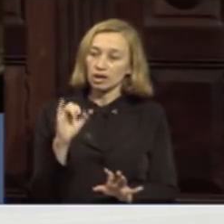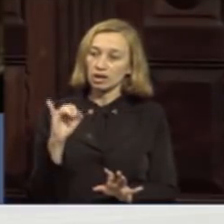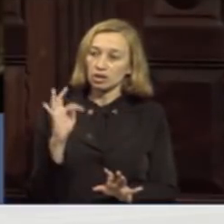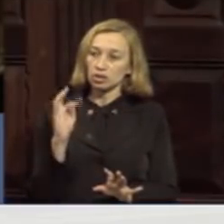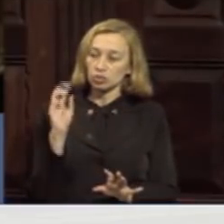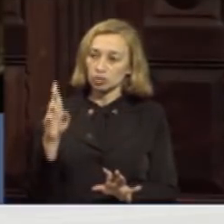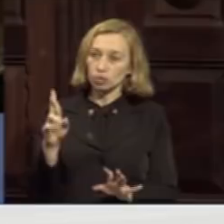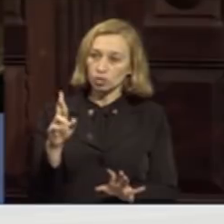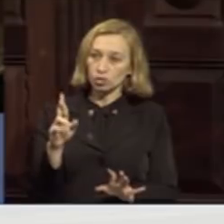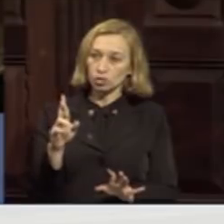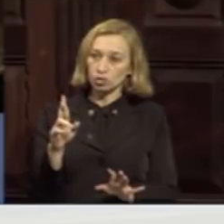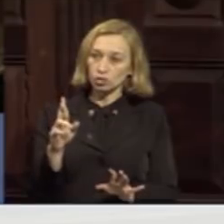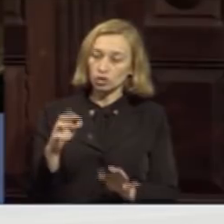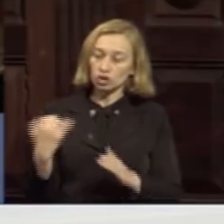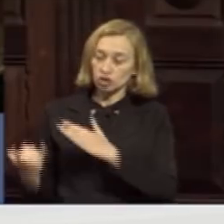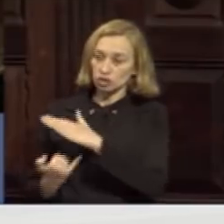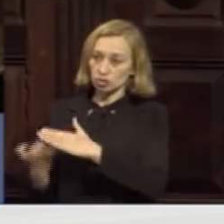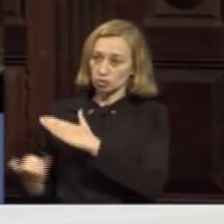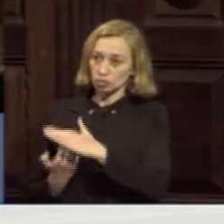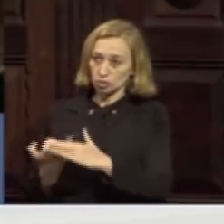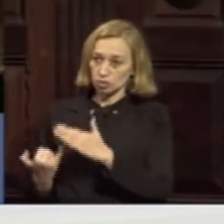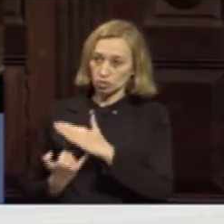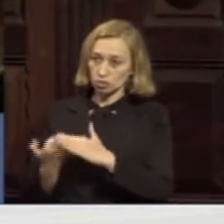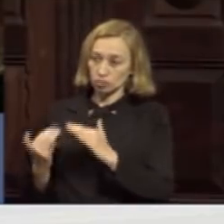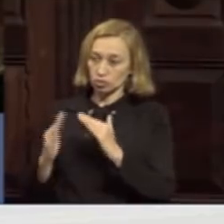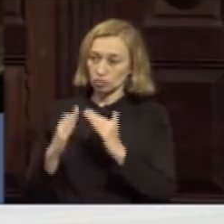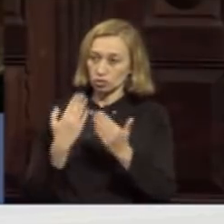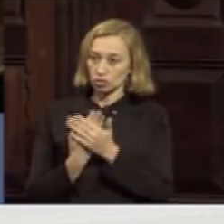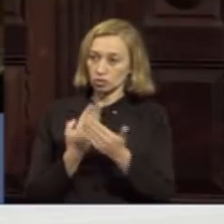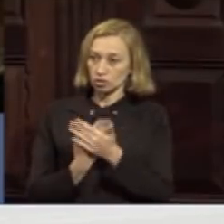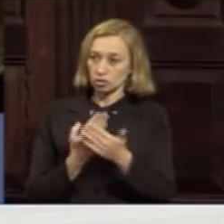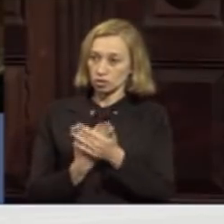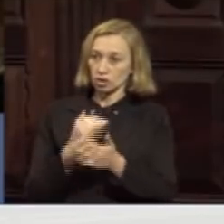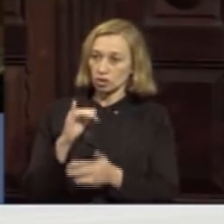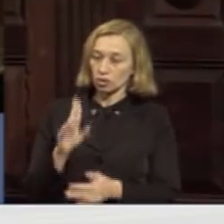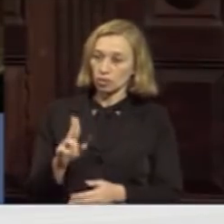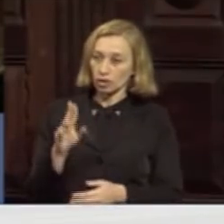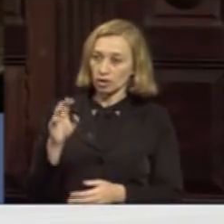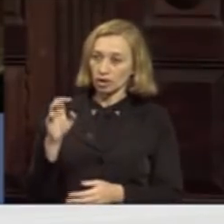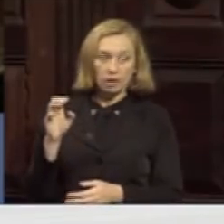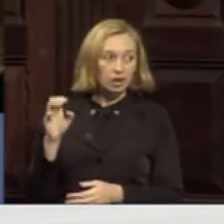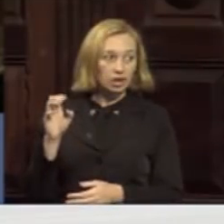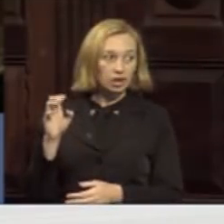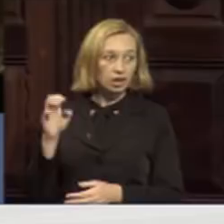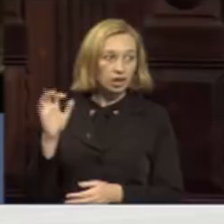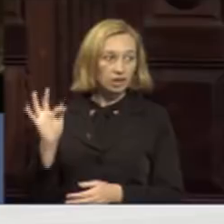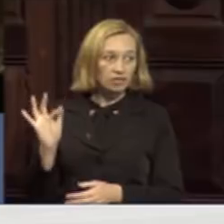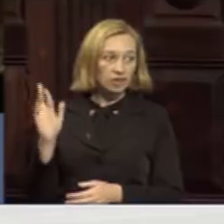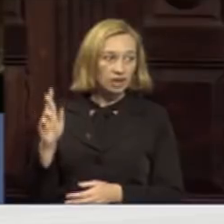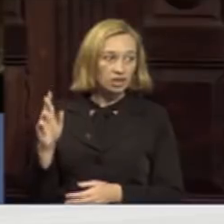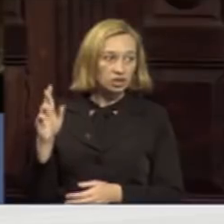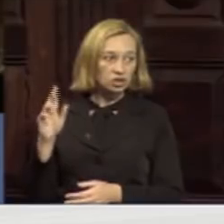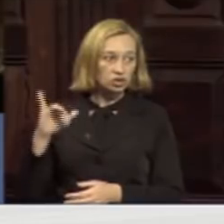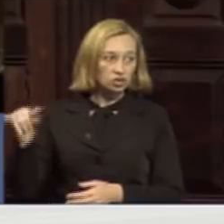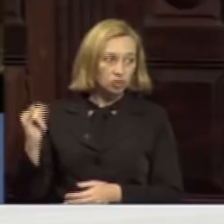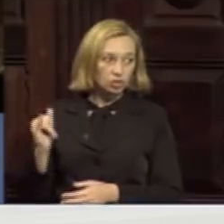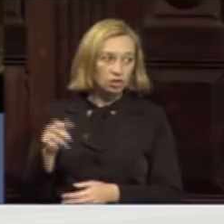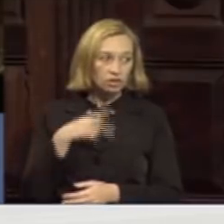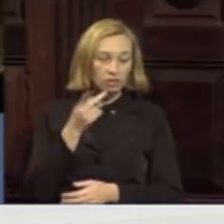de Educação, Ciência e Tecnologia do Rio de Janeiro, o IFRJ. Aqui me refiro ao professor